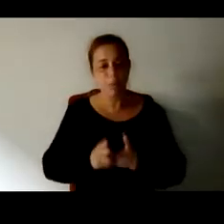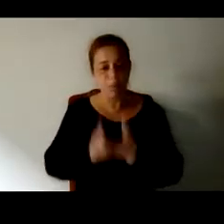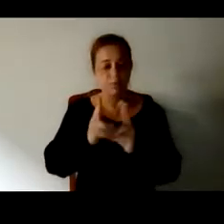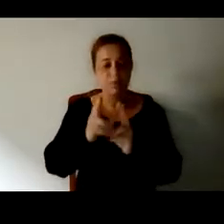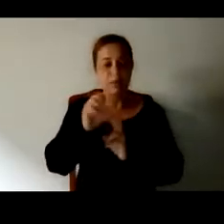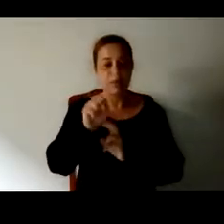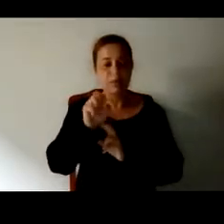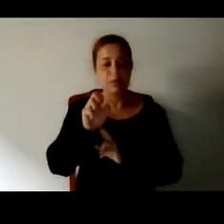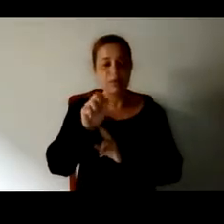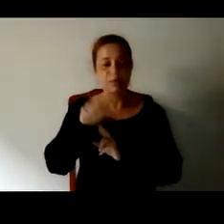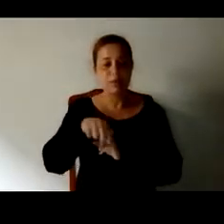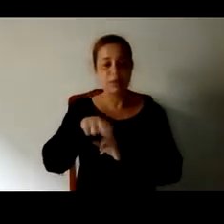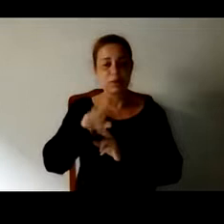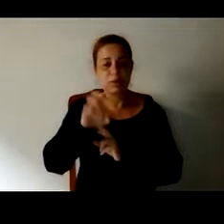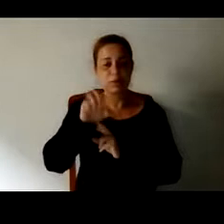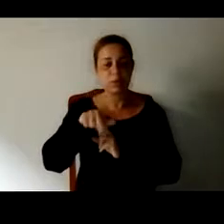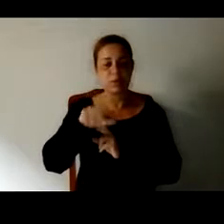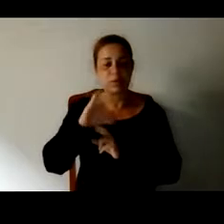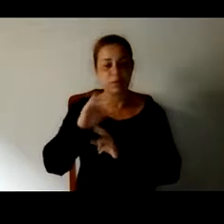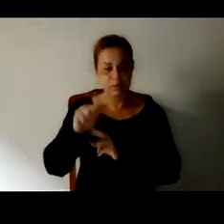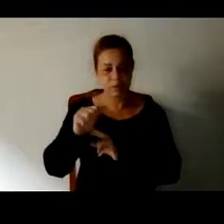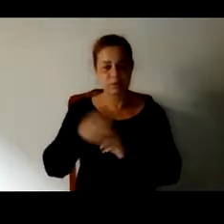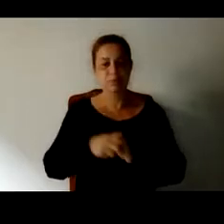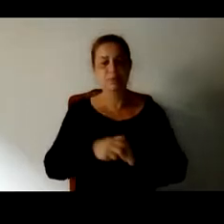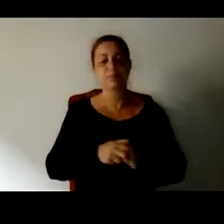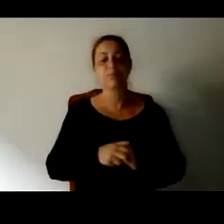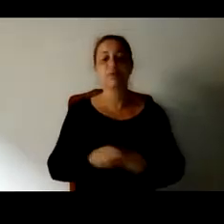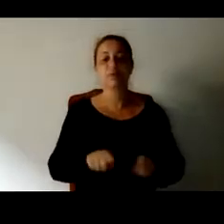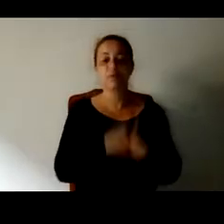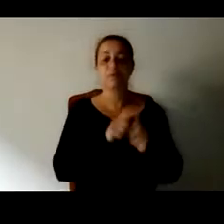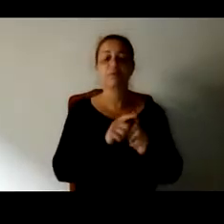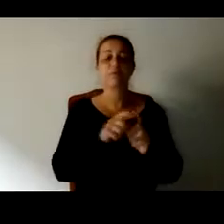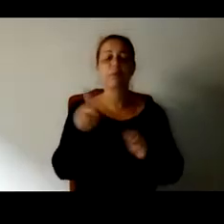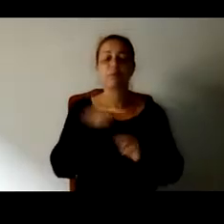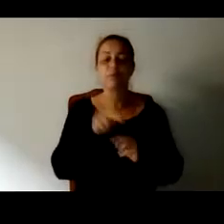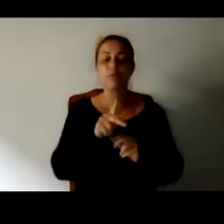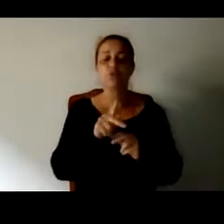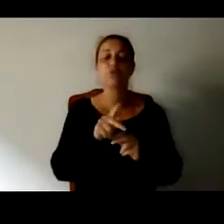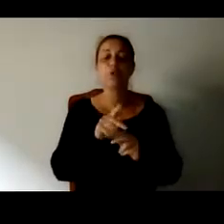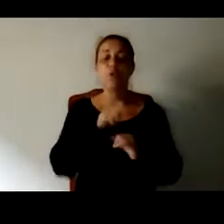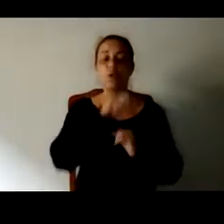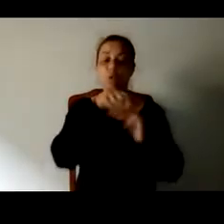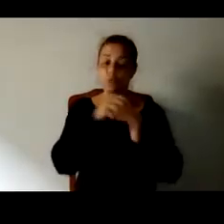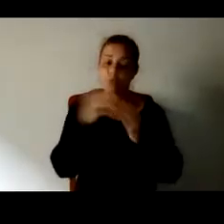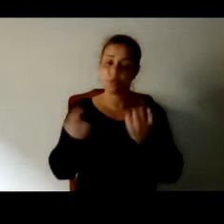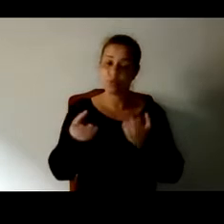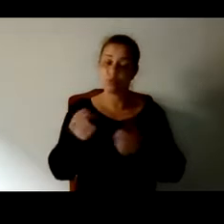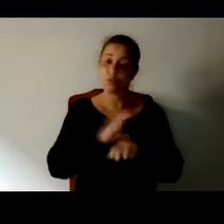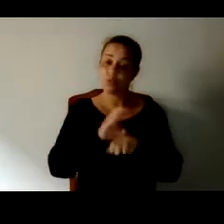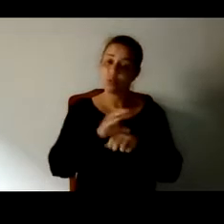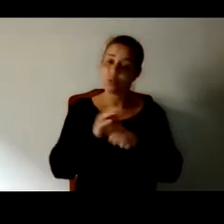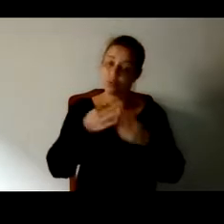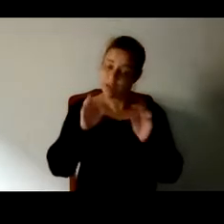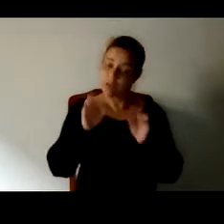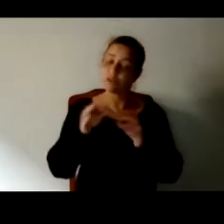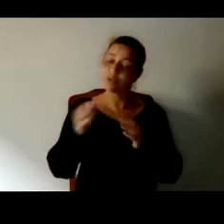convido o professor do IFES, do curso técnico, para participar da oficina, para poder